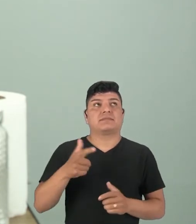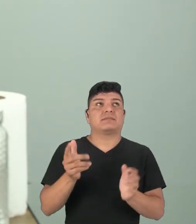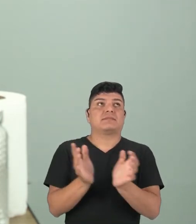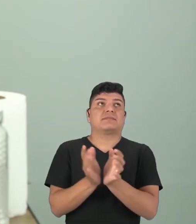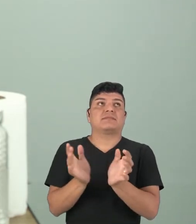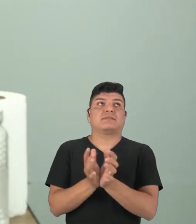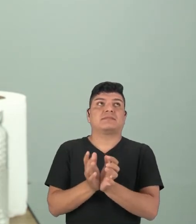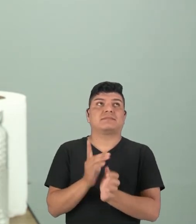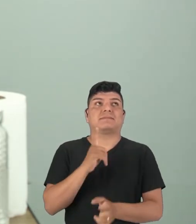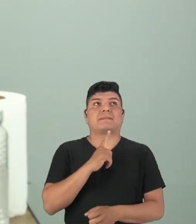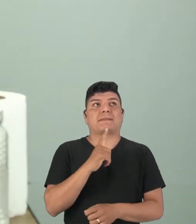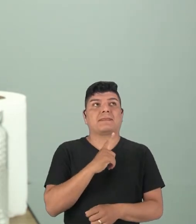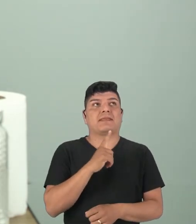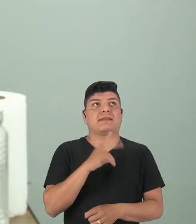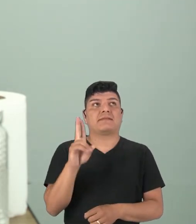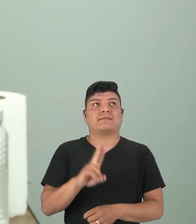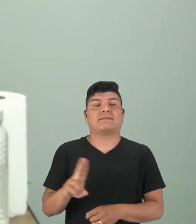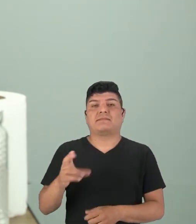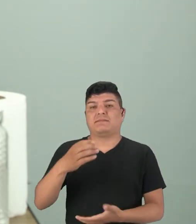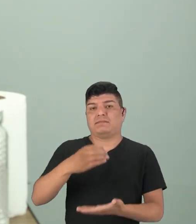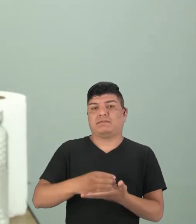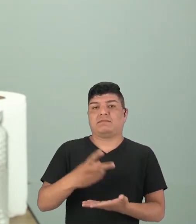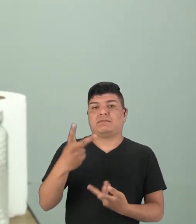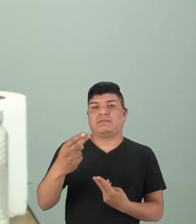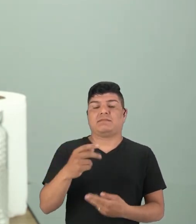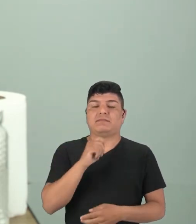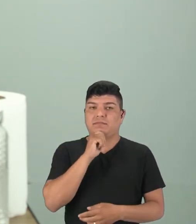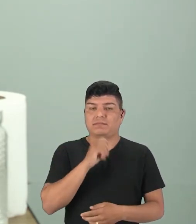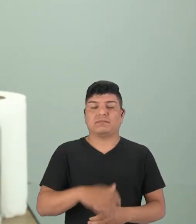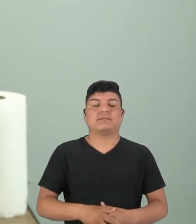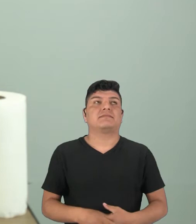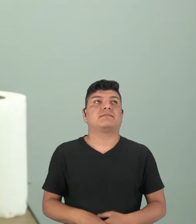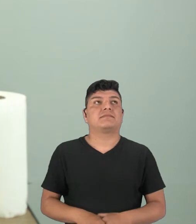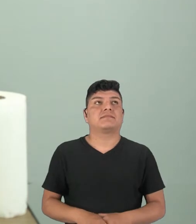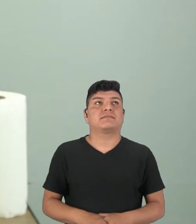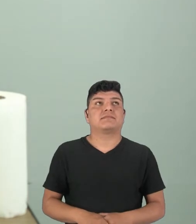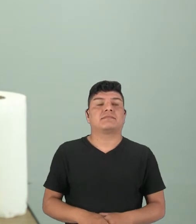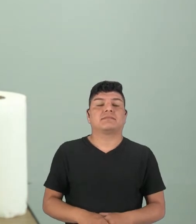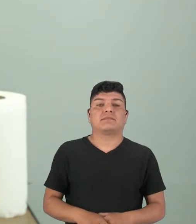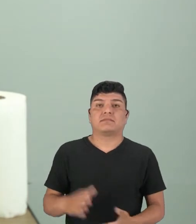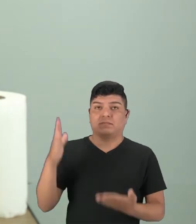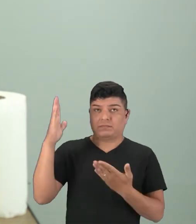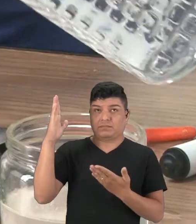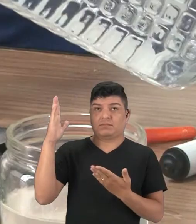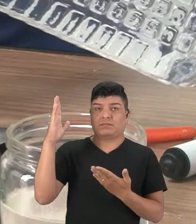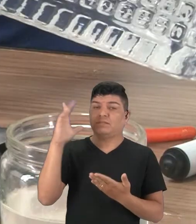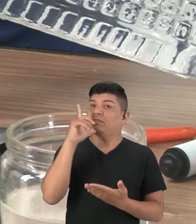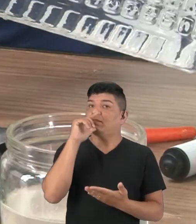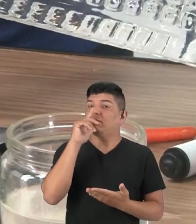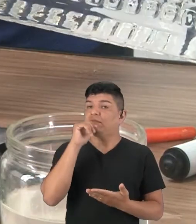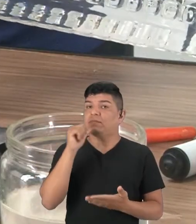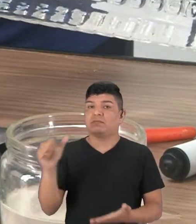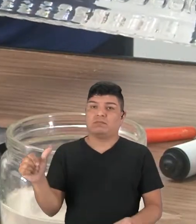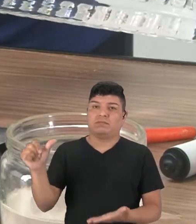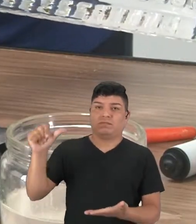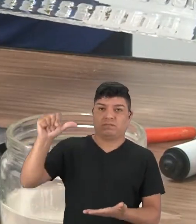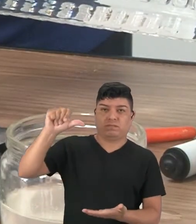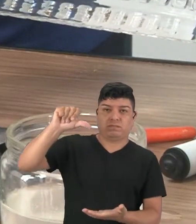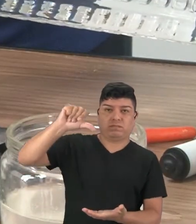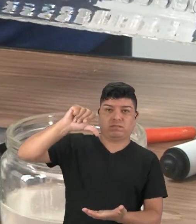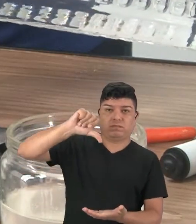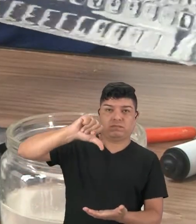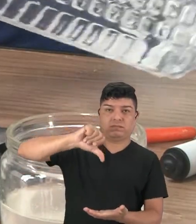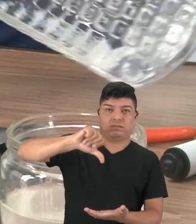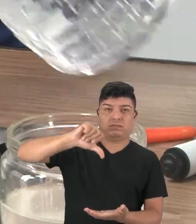tenho, vou usar o mesmo copo aqui, ok? Eu vou usar a água e a areia, ó.